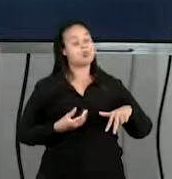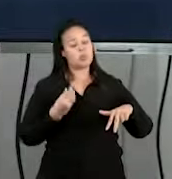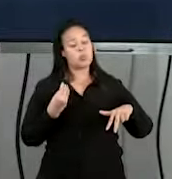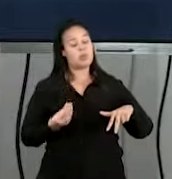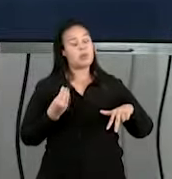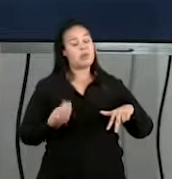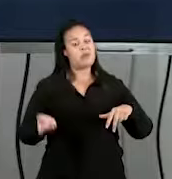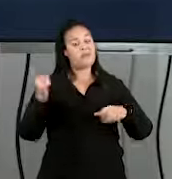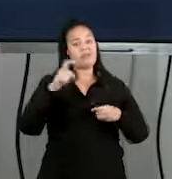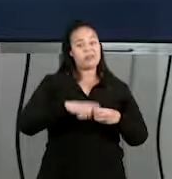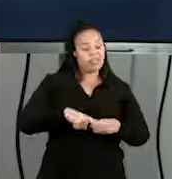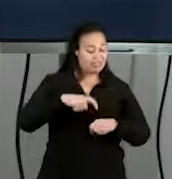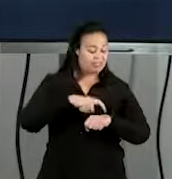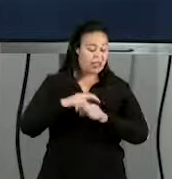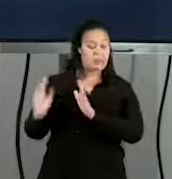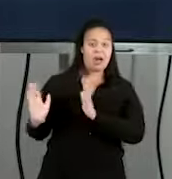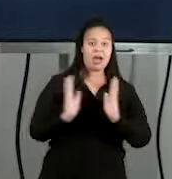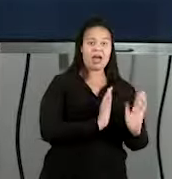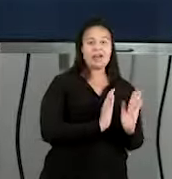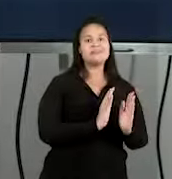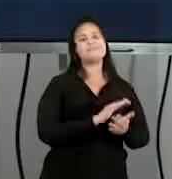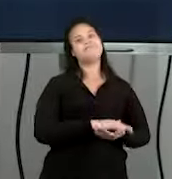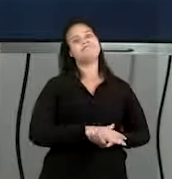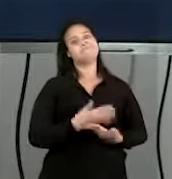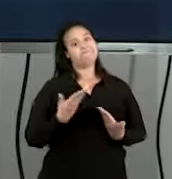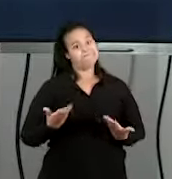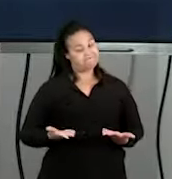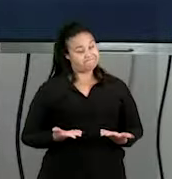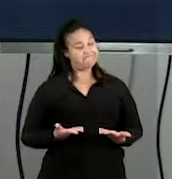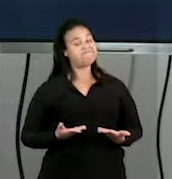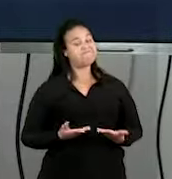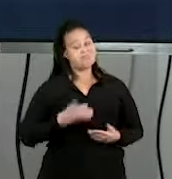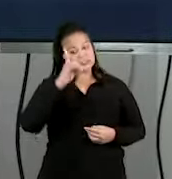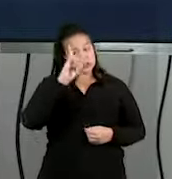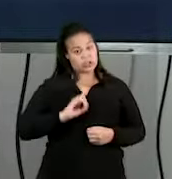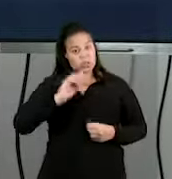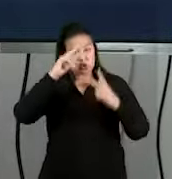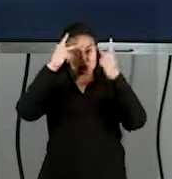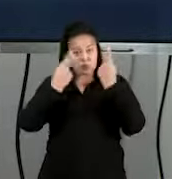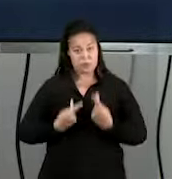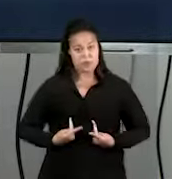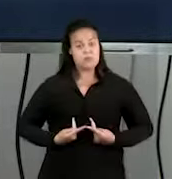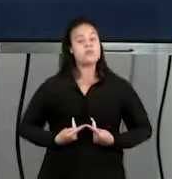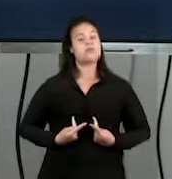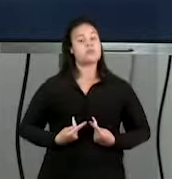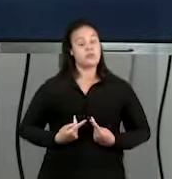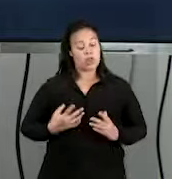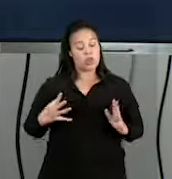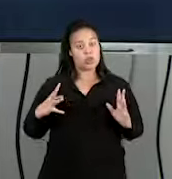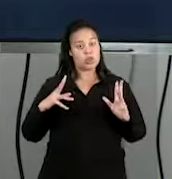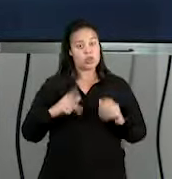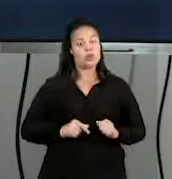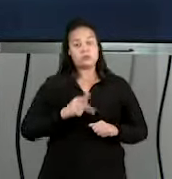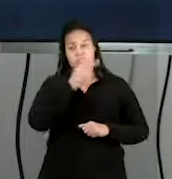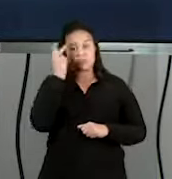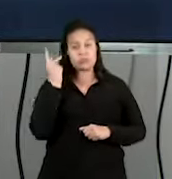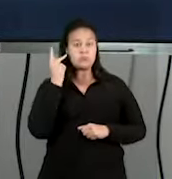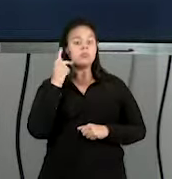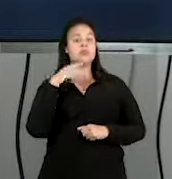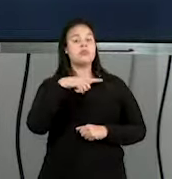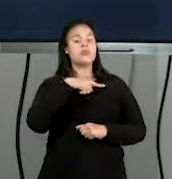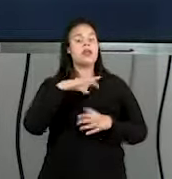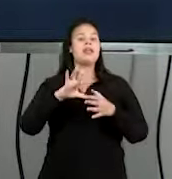tem como voltar no tempo. Então, é direito humano que todas as pessoas, por exemplo,